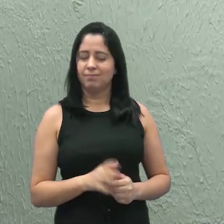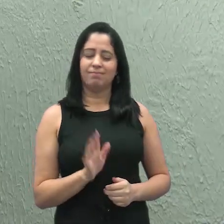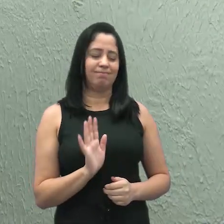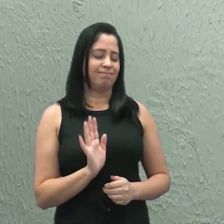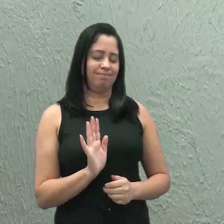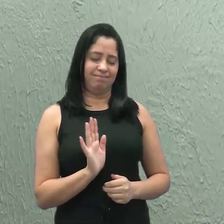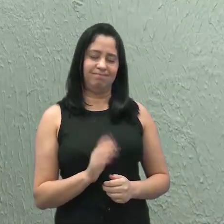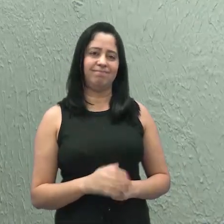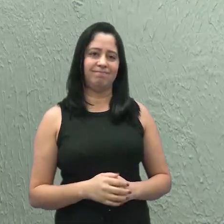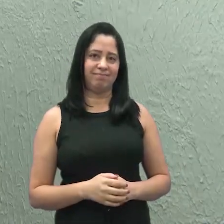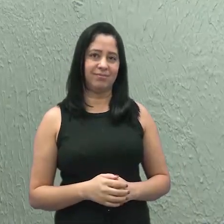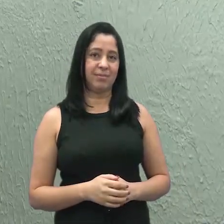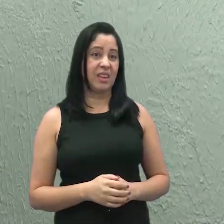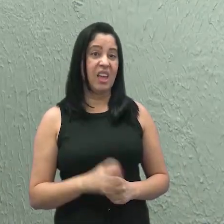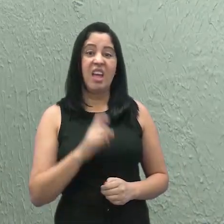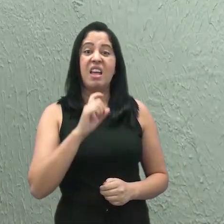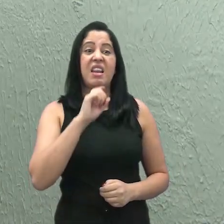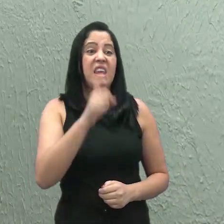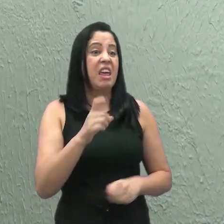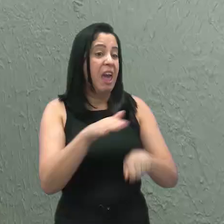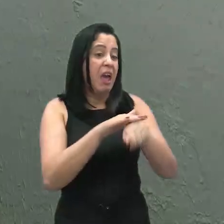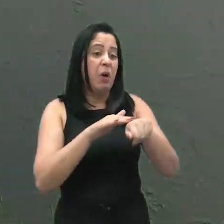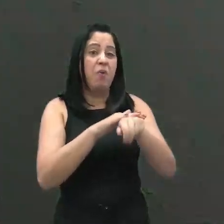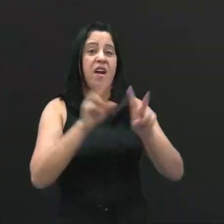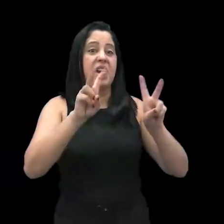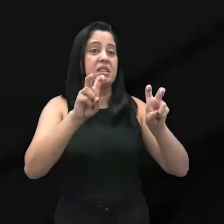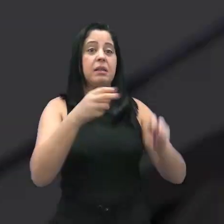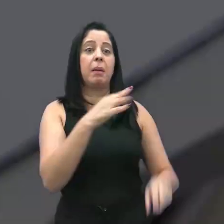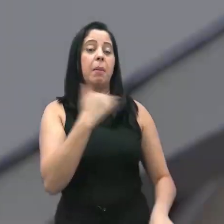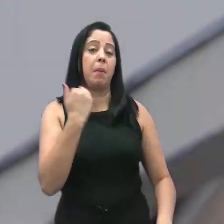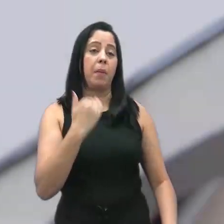Não. Ninguém fala sobre a morte.